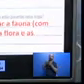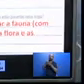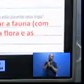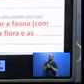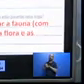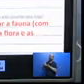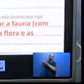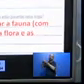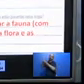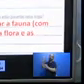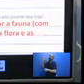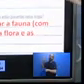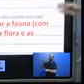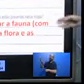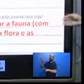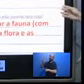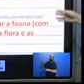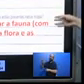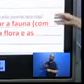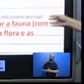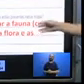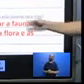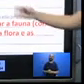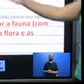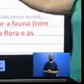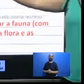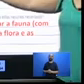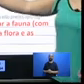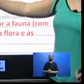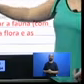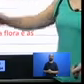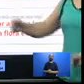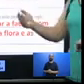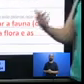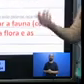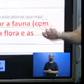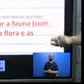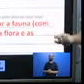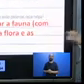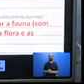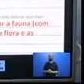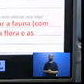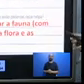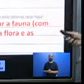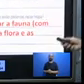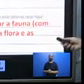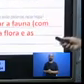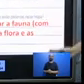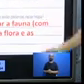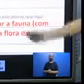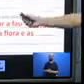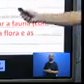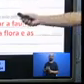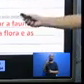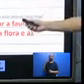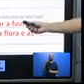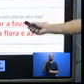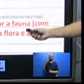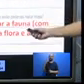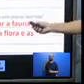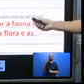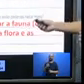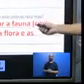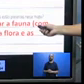Além das pessoas, que outros elementos estão presentes ali? O que a gente consegue ver? Ó, pessoal, é